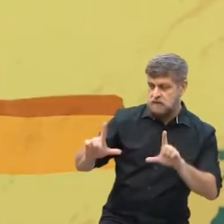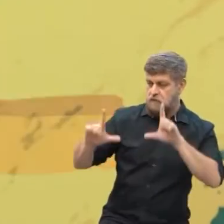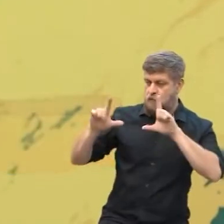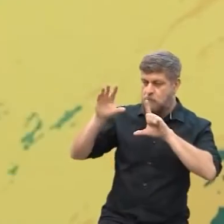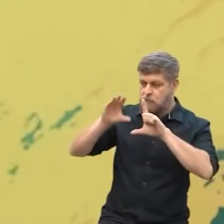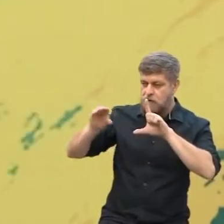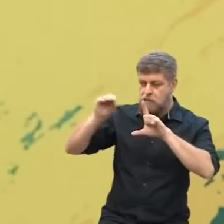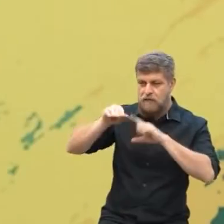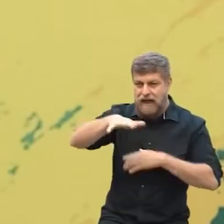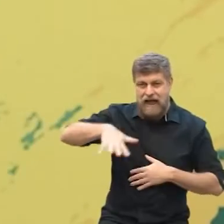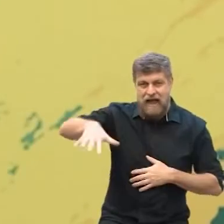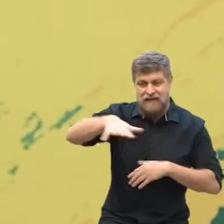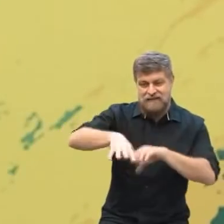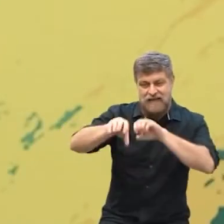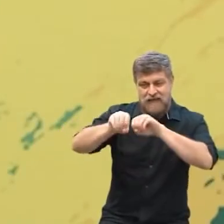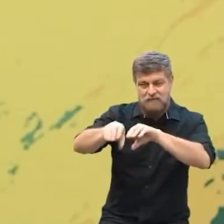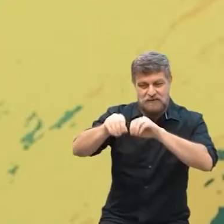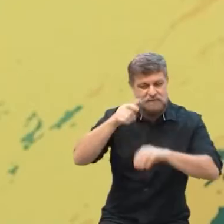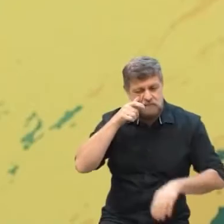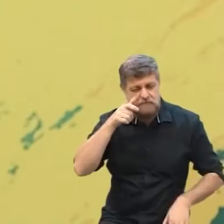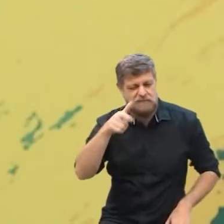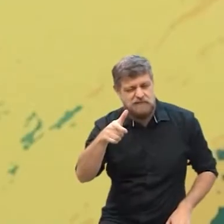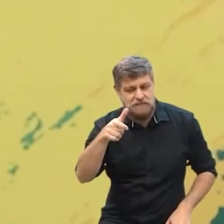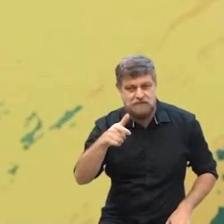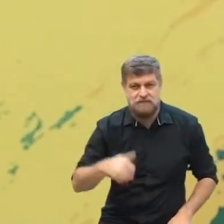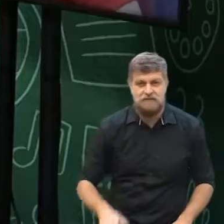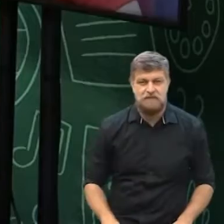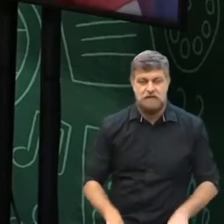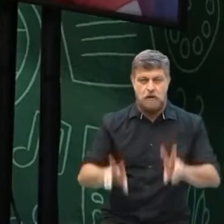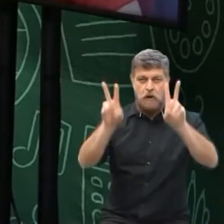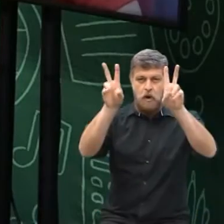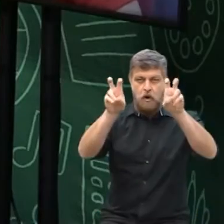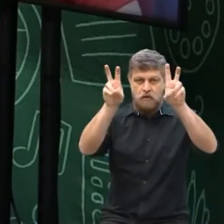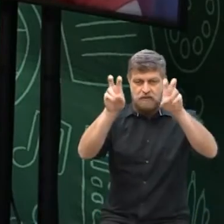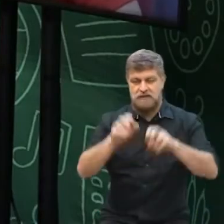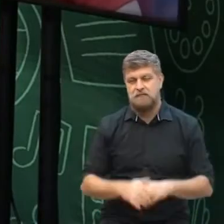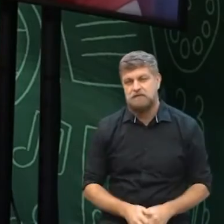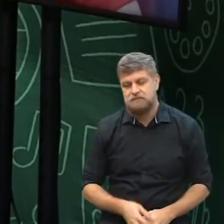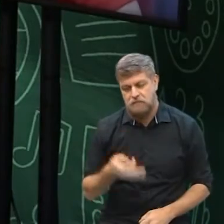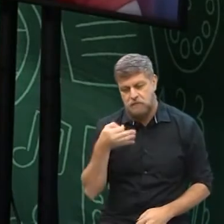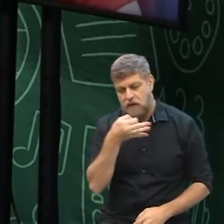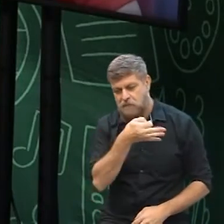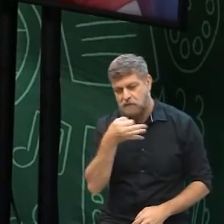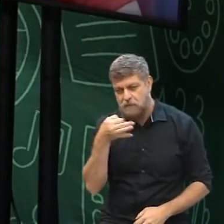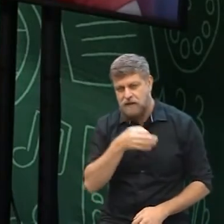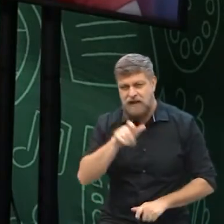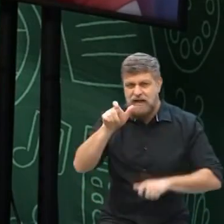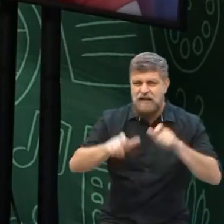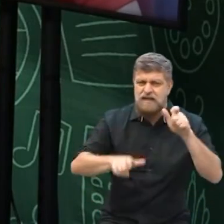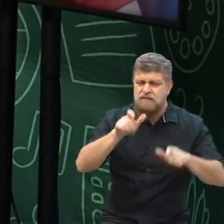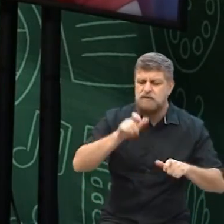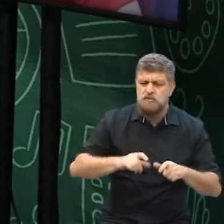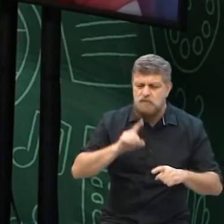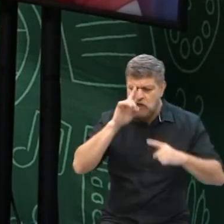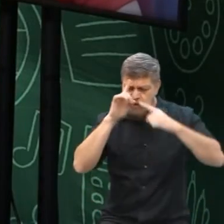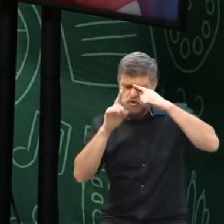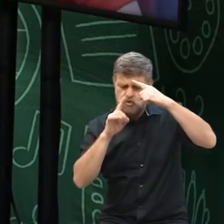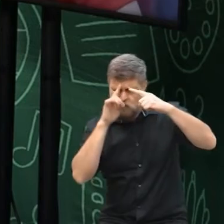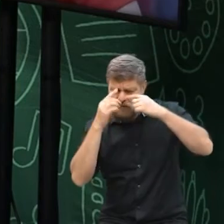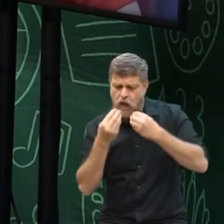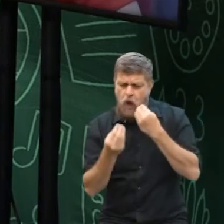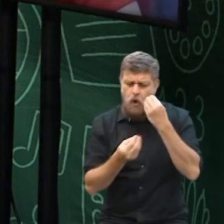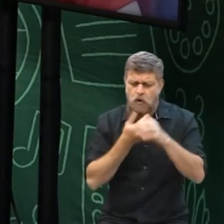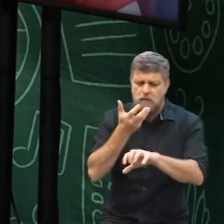quadro De Olho na Educação para falar justamente a respeito deste assunto. Muita gente tem dúvida, professor Neto, como